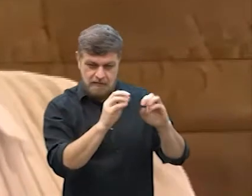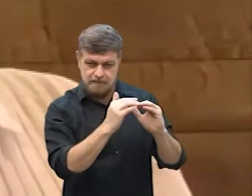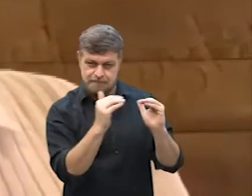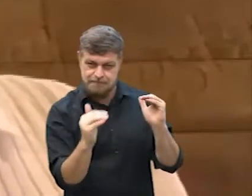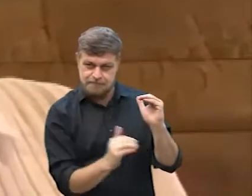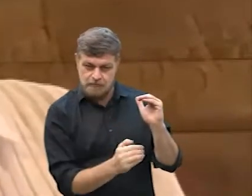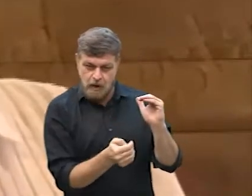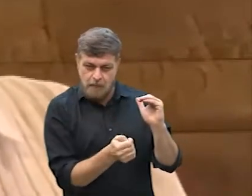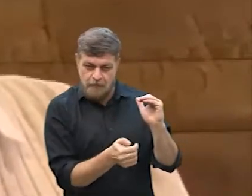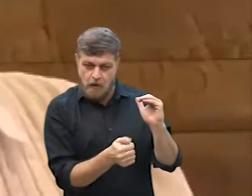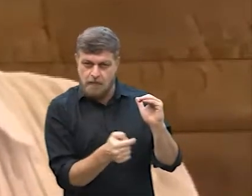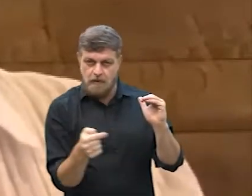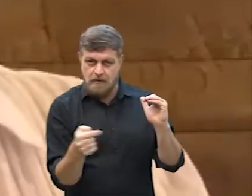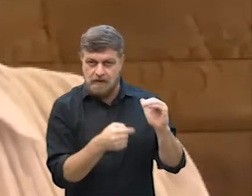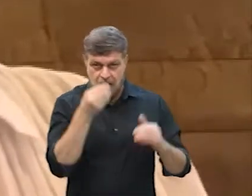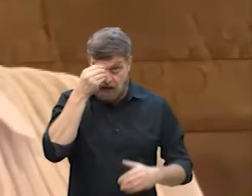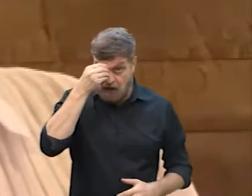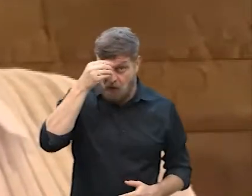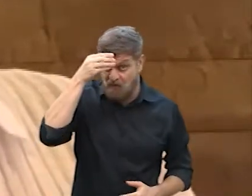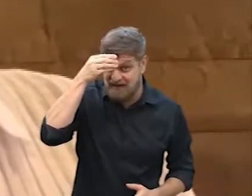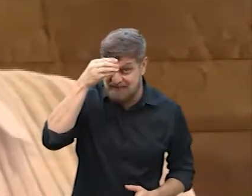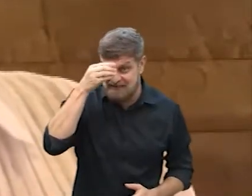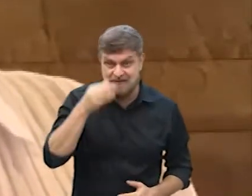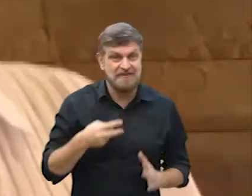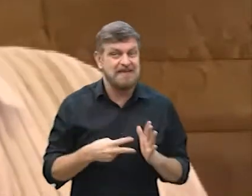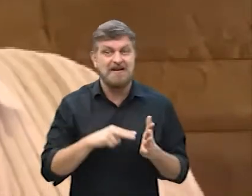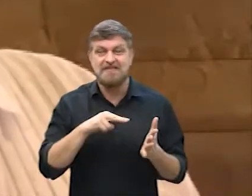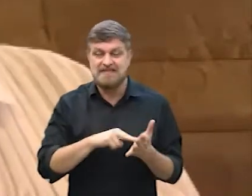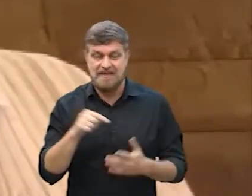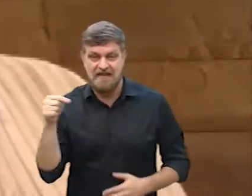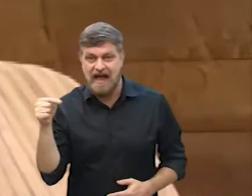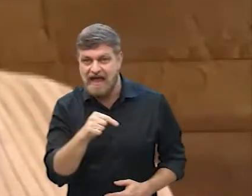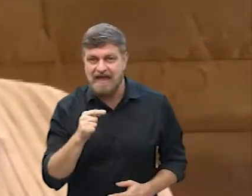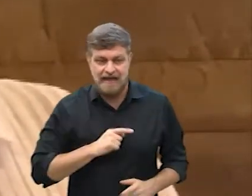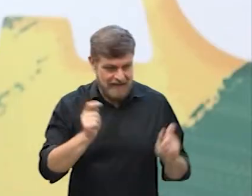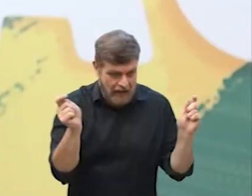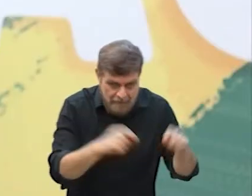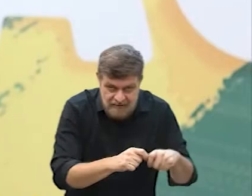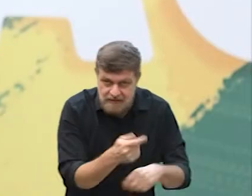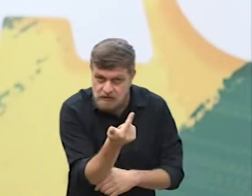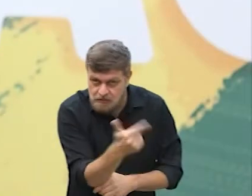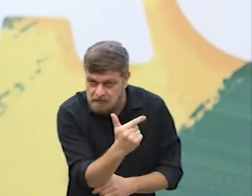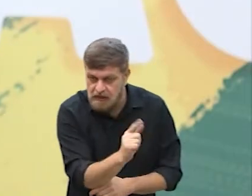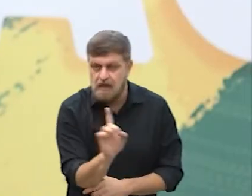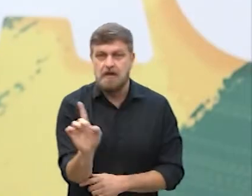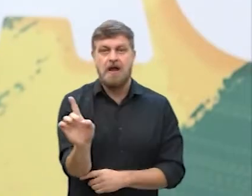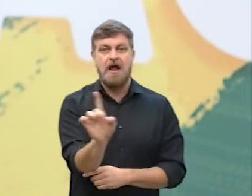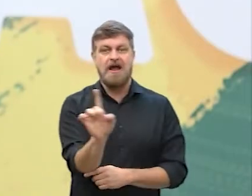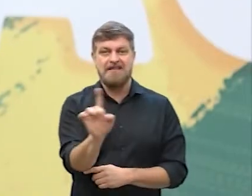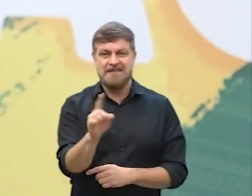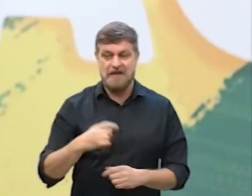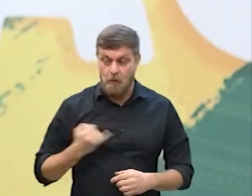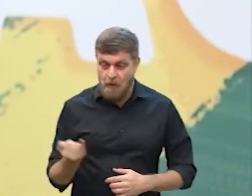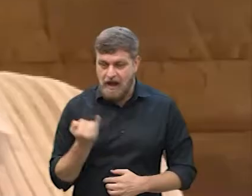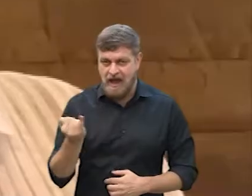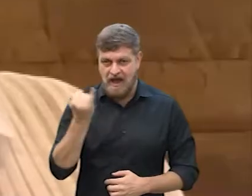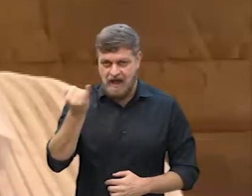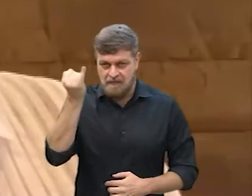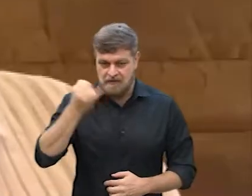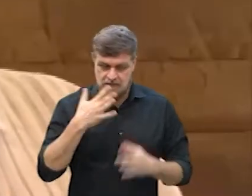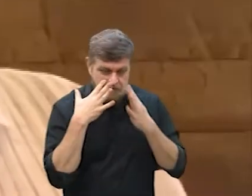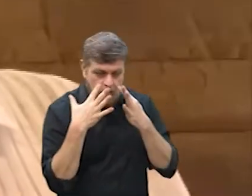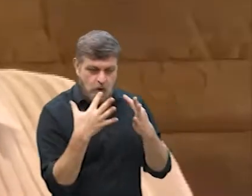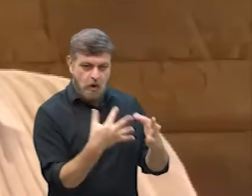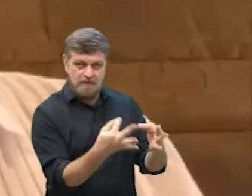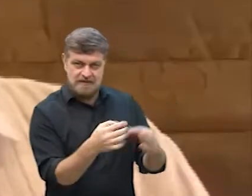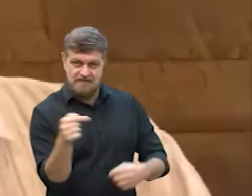menor, esse conhecimento não é menor porque ele não é capaz. É preciso, importantíssimo,